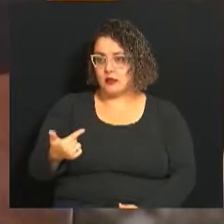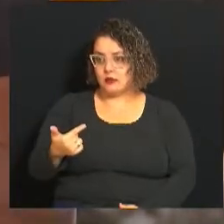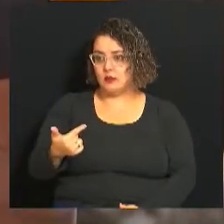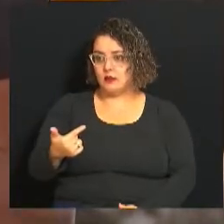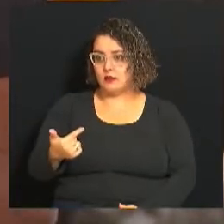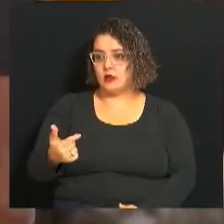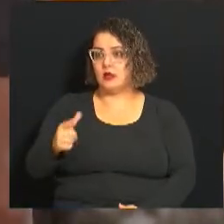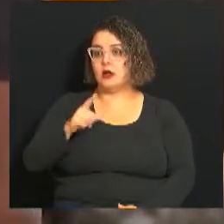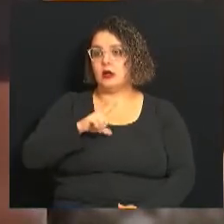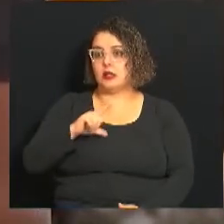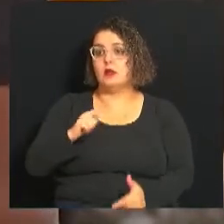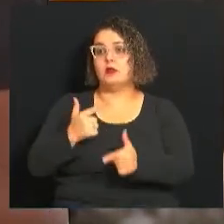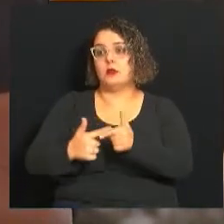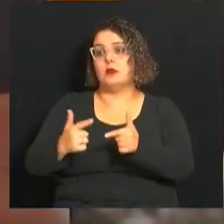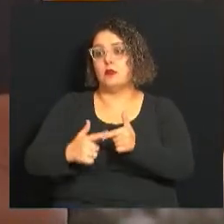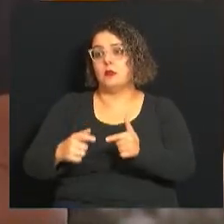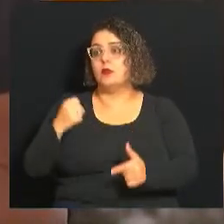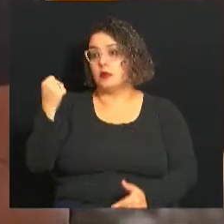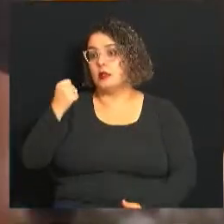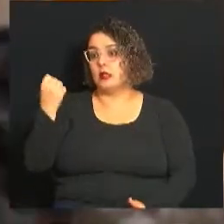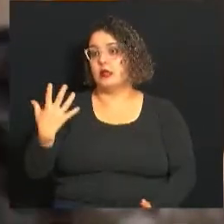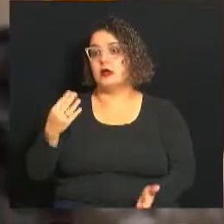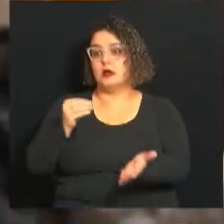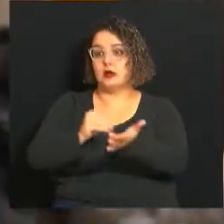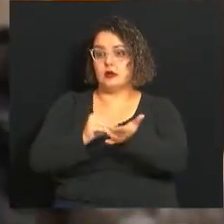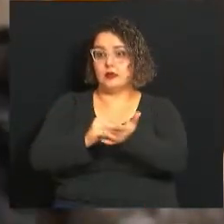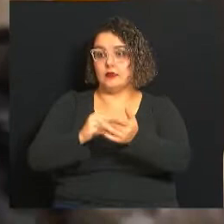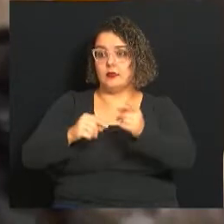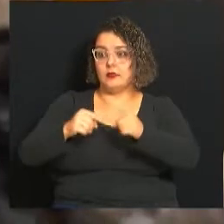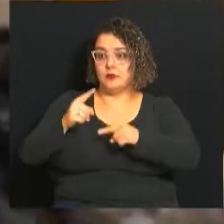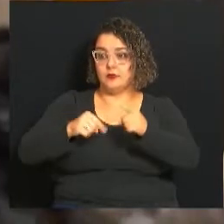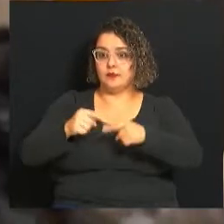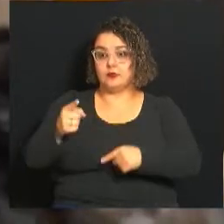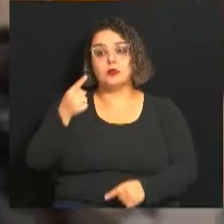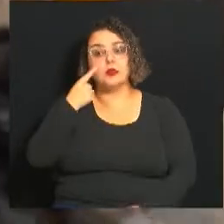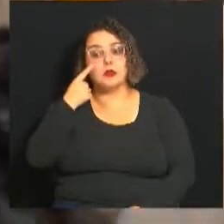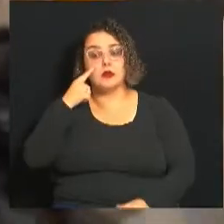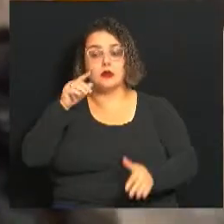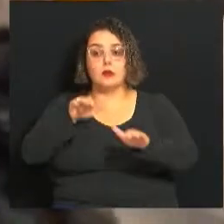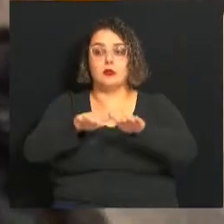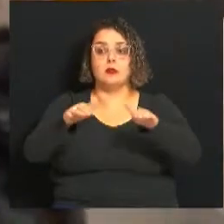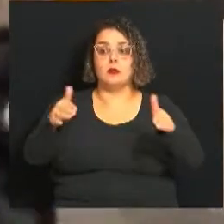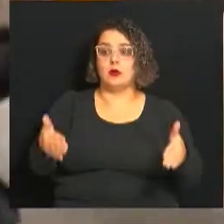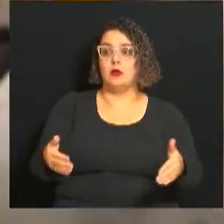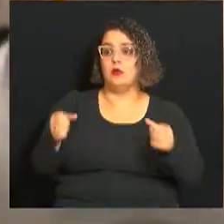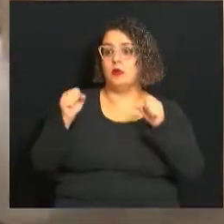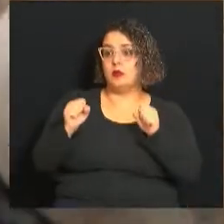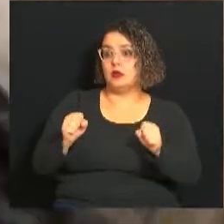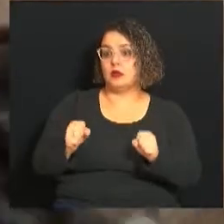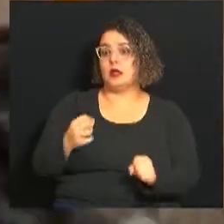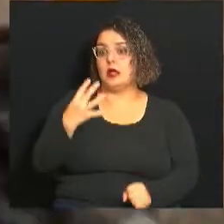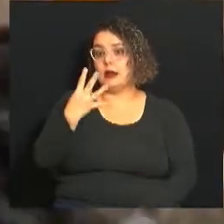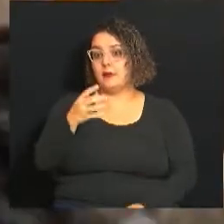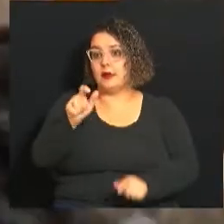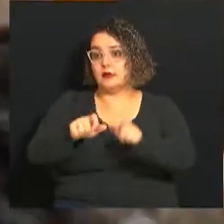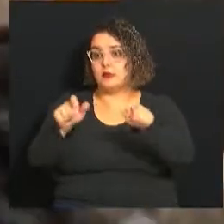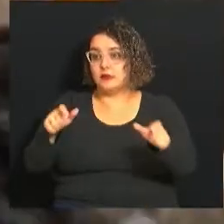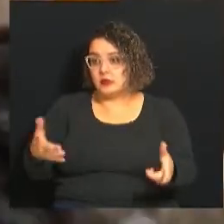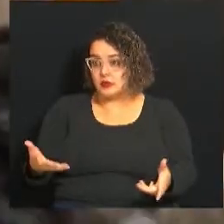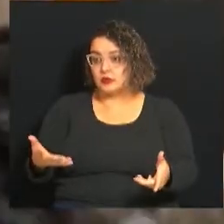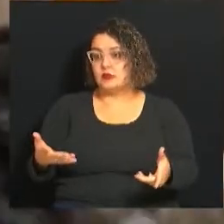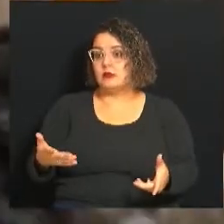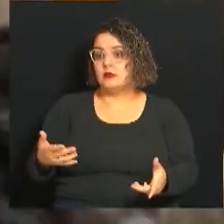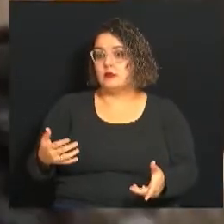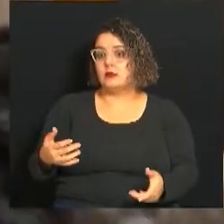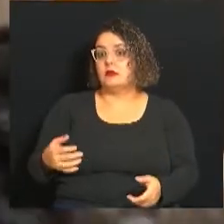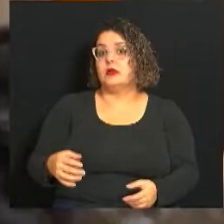um problema muito sério nesse momento, que é a falta de material. Como você pode ver, tem uma mesa aqui que poderia ter 4 pessoas trabalhando, mais um alimentador, são